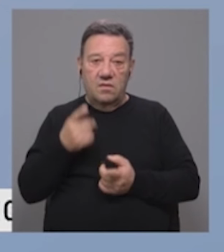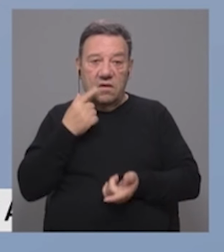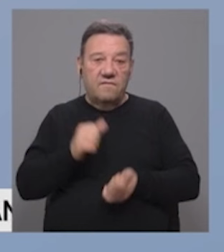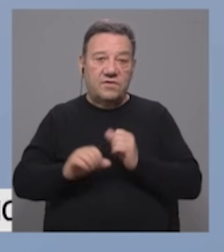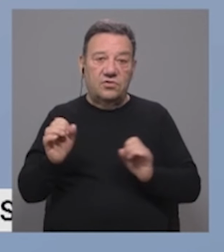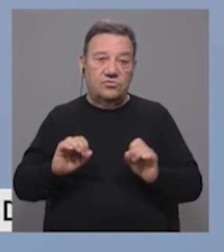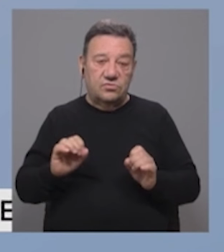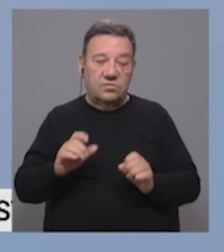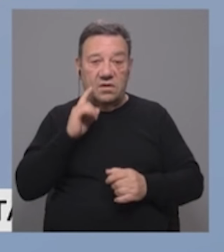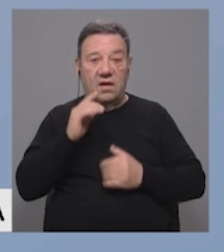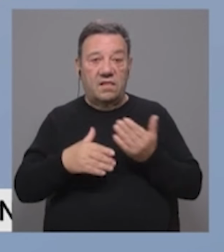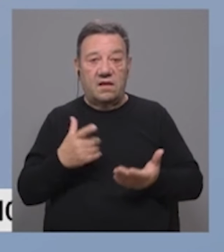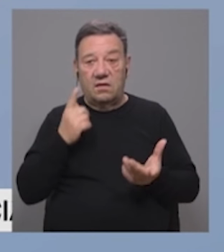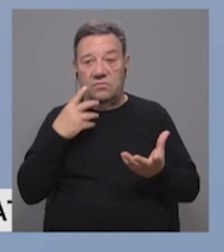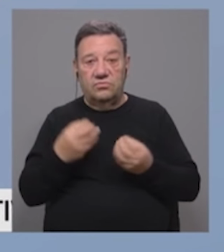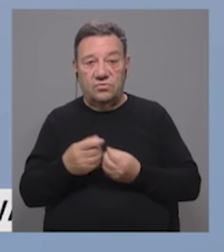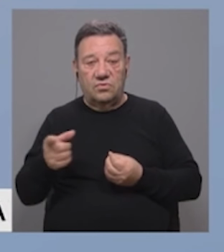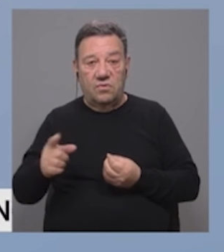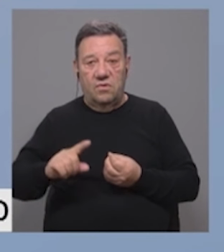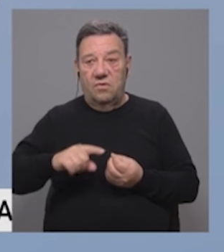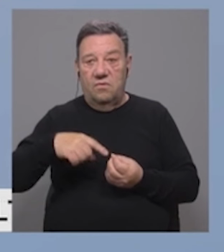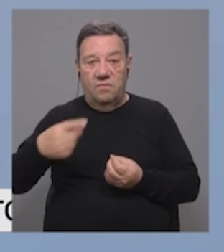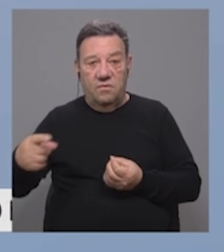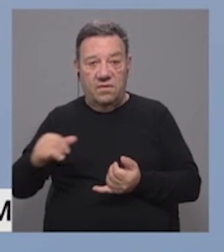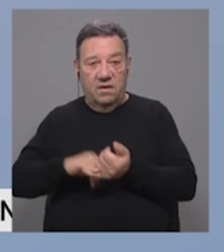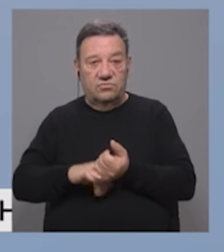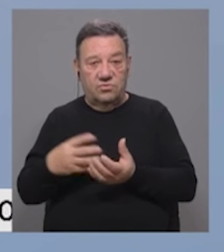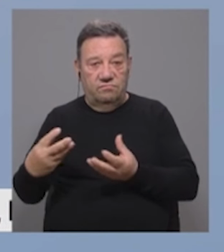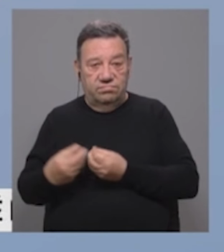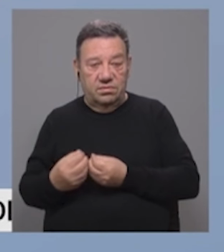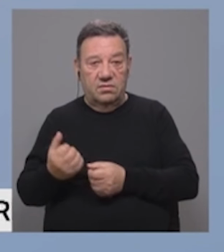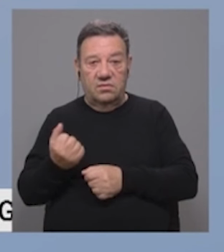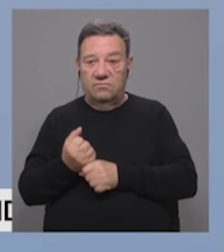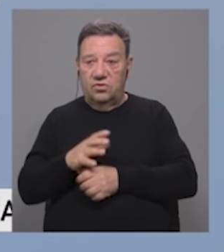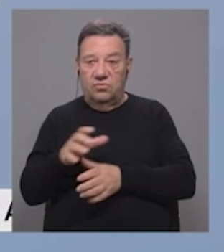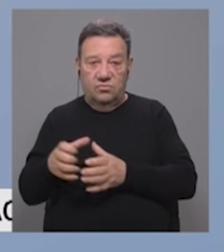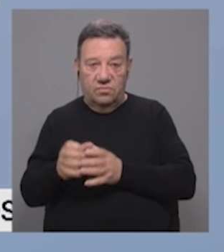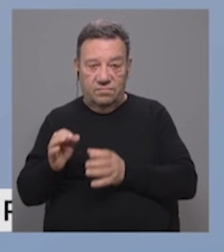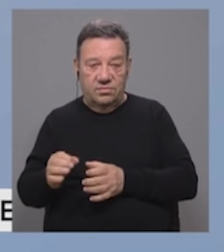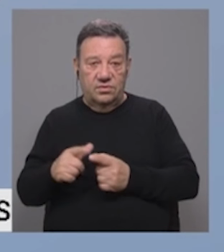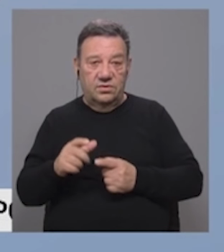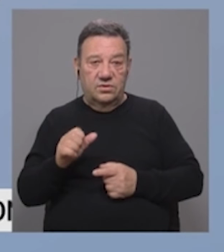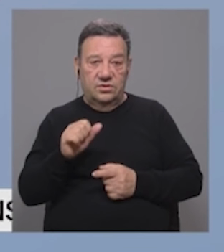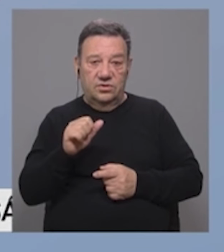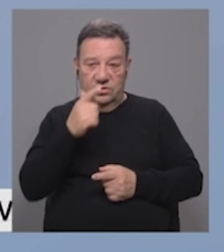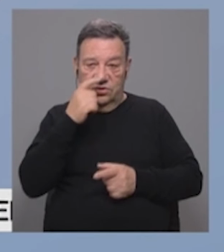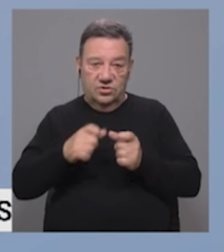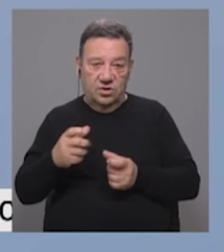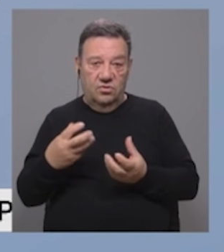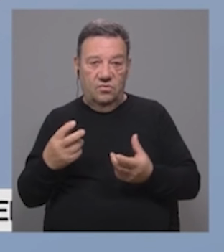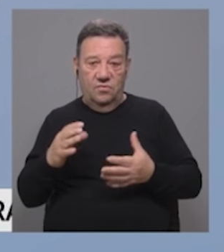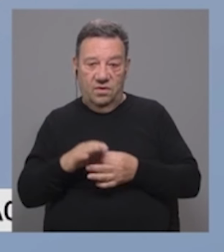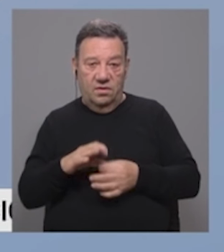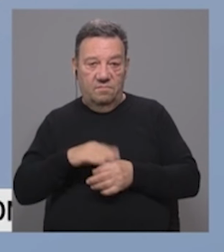revertida. Entretanto, juntamente com outras associações, formou-se um grupo, o Gente Unida pelas Artes